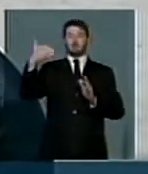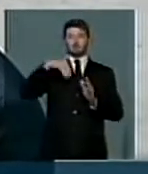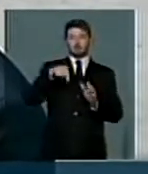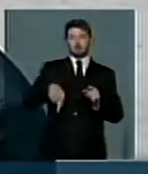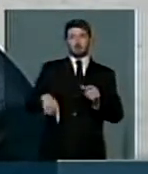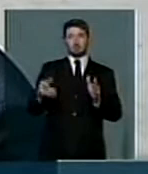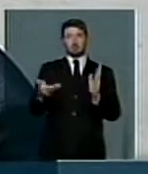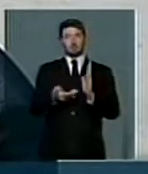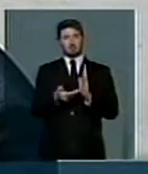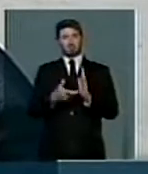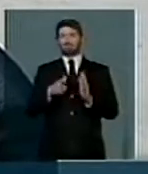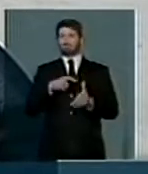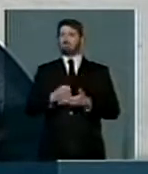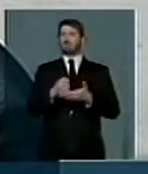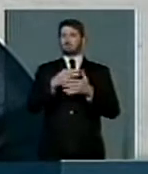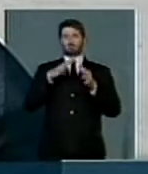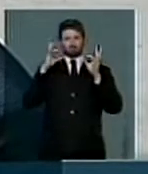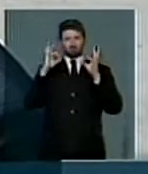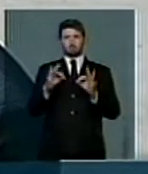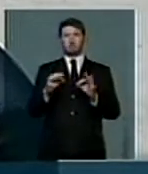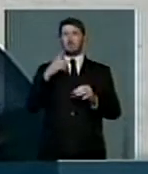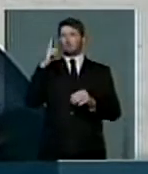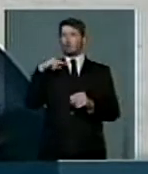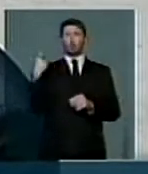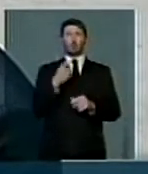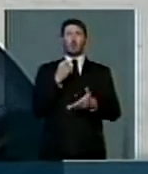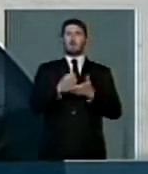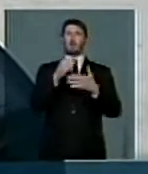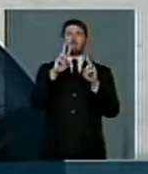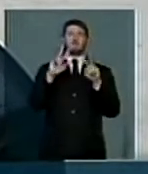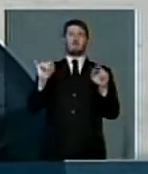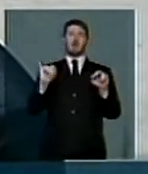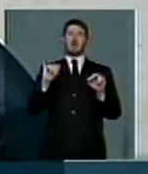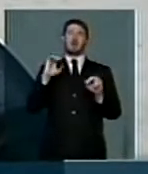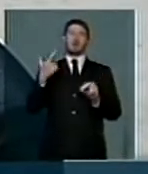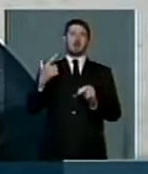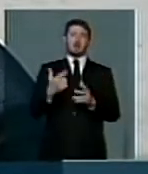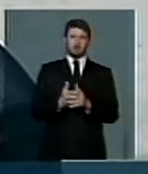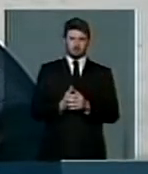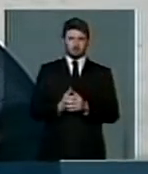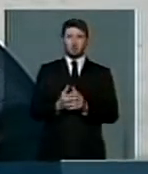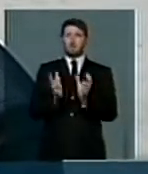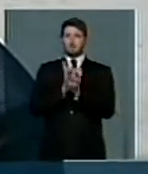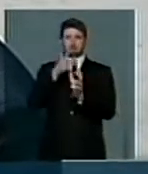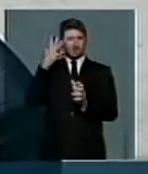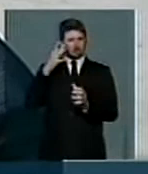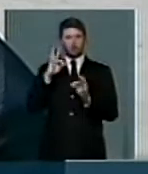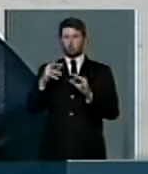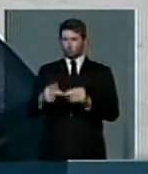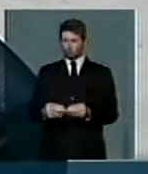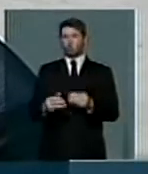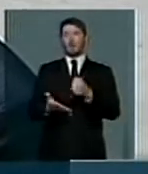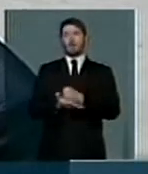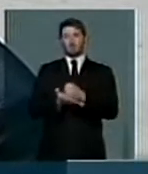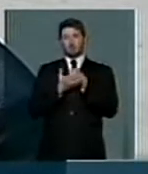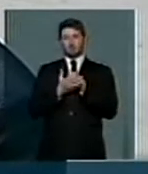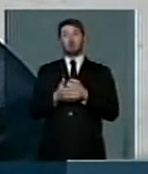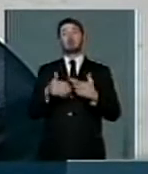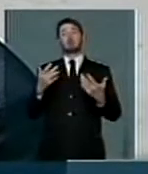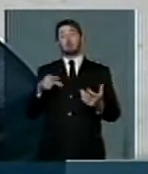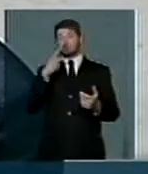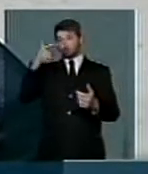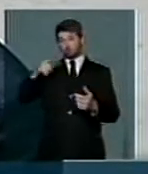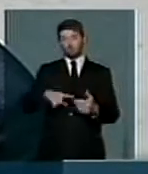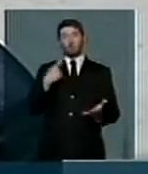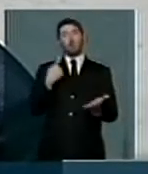Tenho certeza que terão apoio de todos os parlamentares, de todos os partidos. Então, aqui é a oportunidade que tem de reafirmar